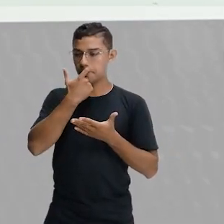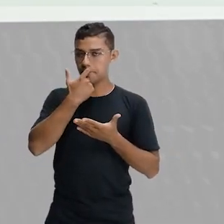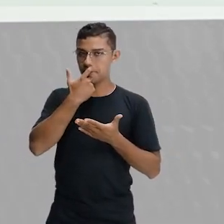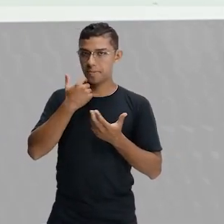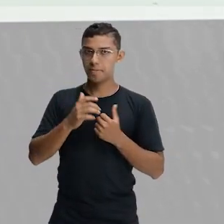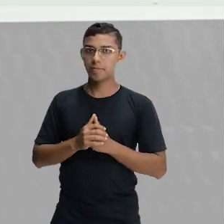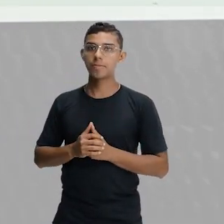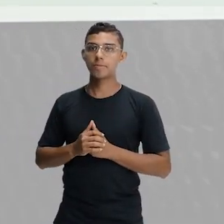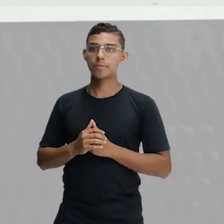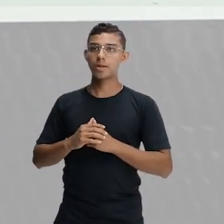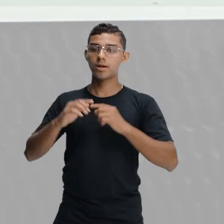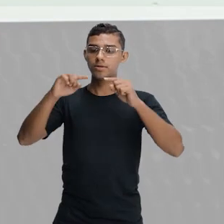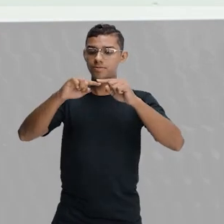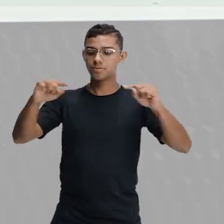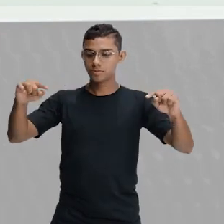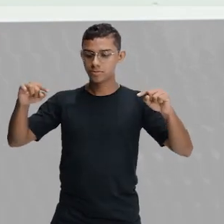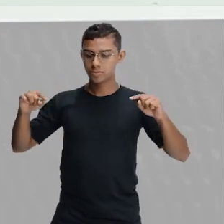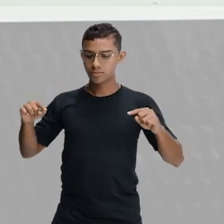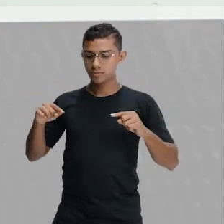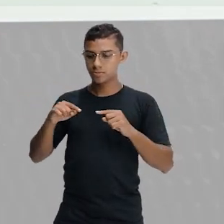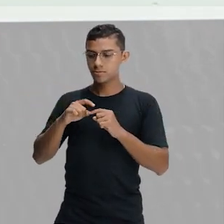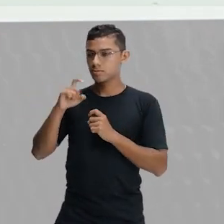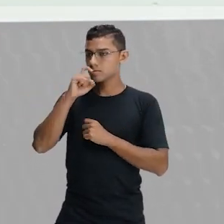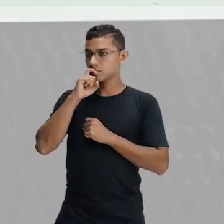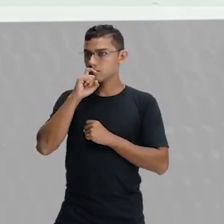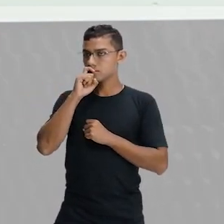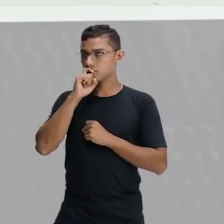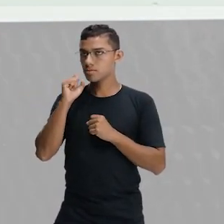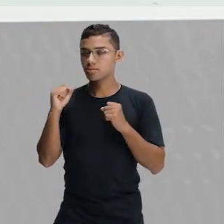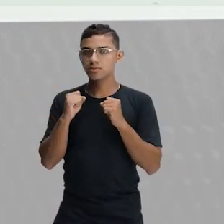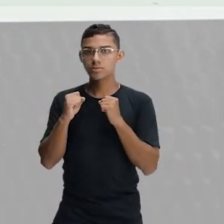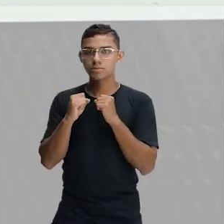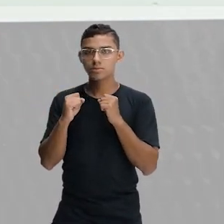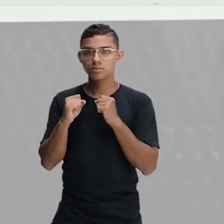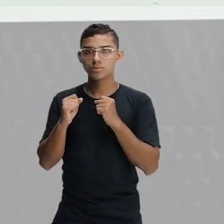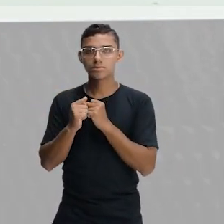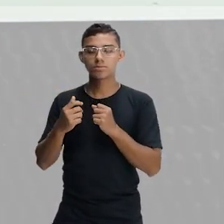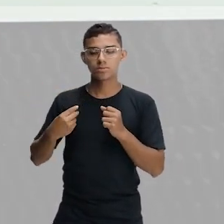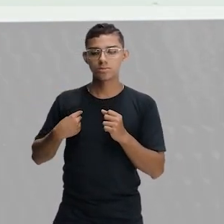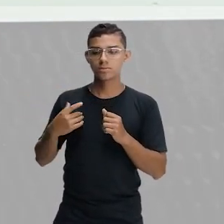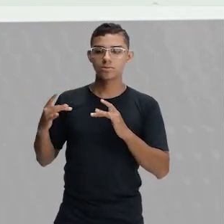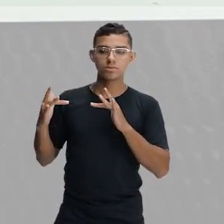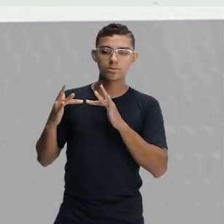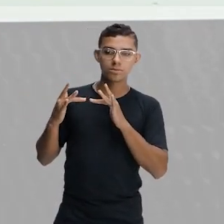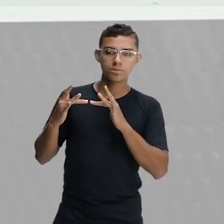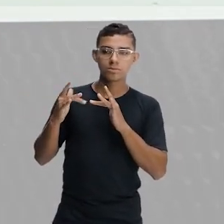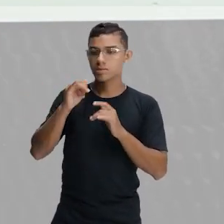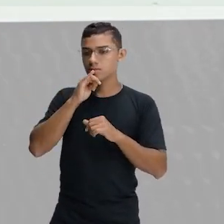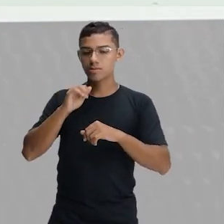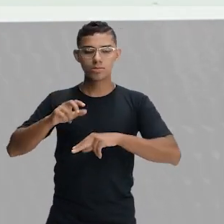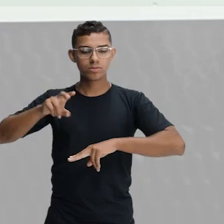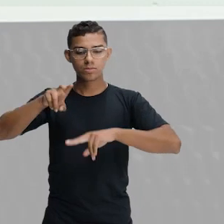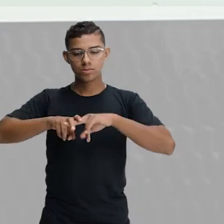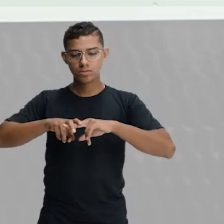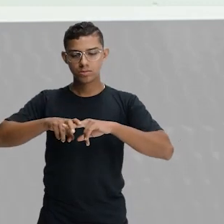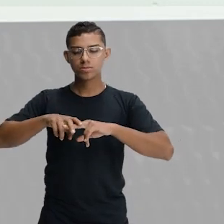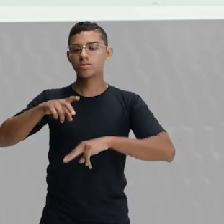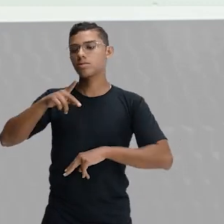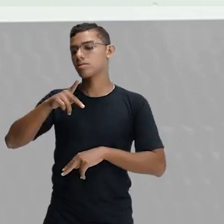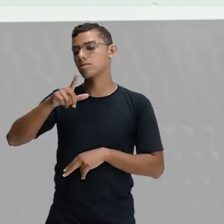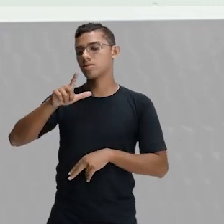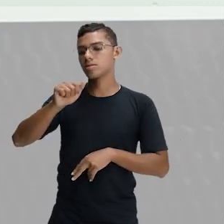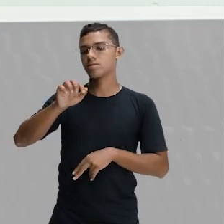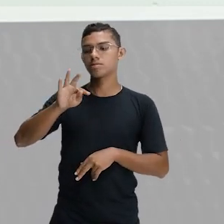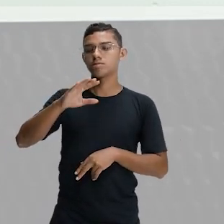ele é climatizado, e você ficar muito tempo ali naquele processo de atrito da cadeira de plástico com o